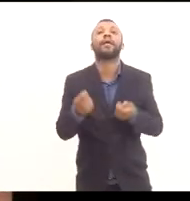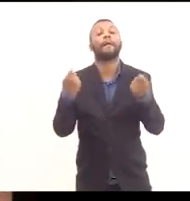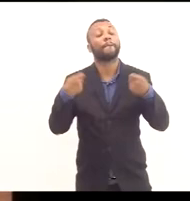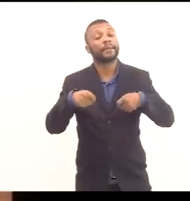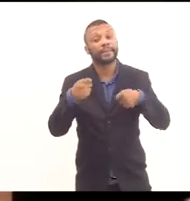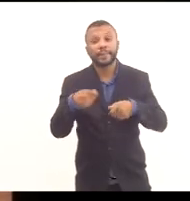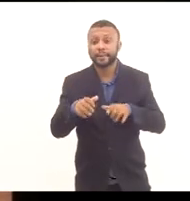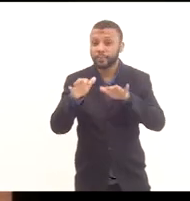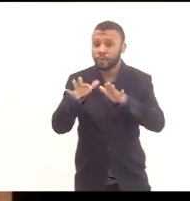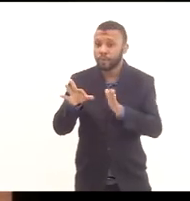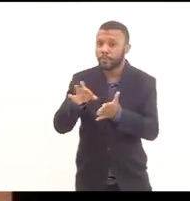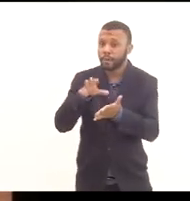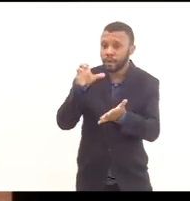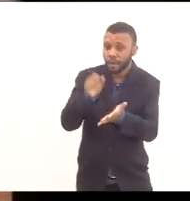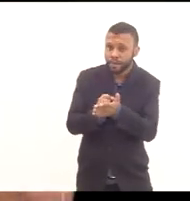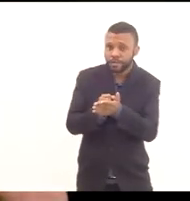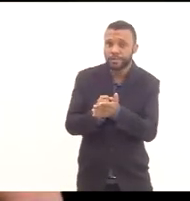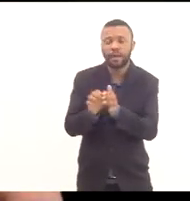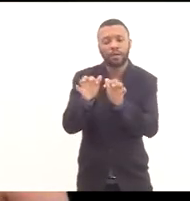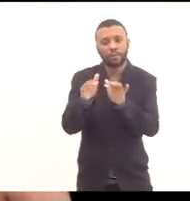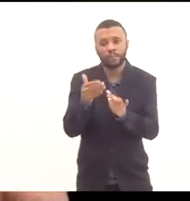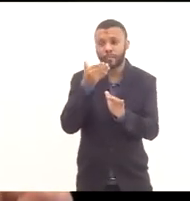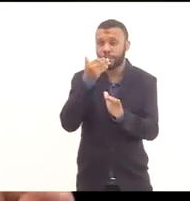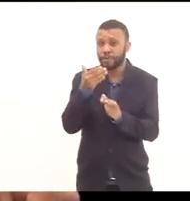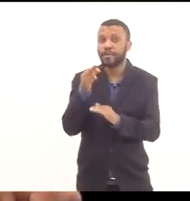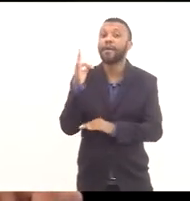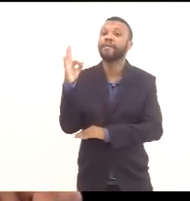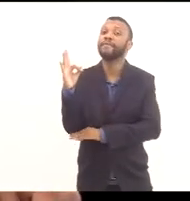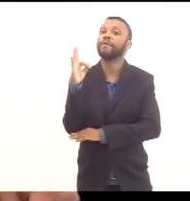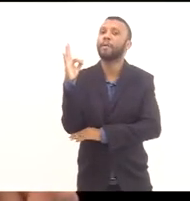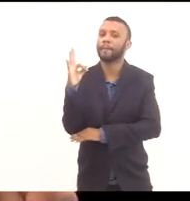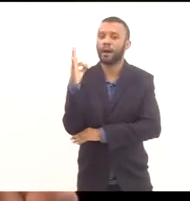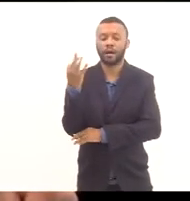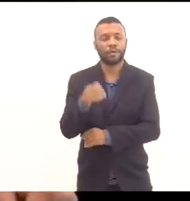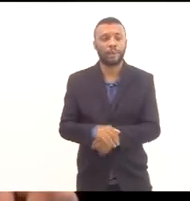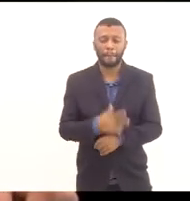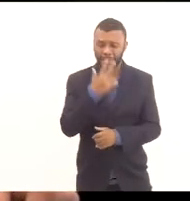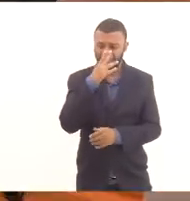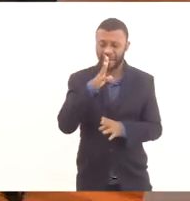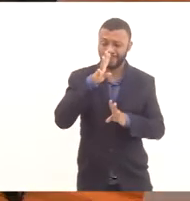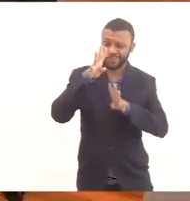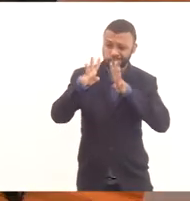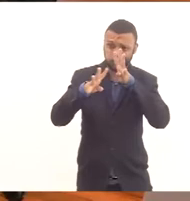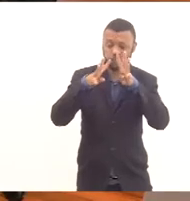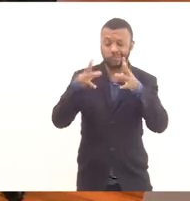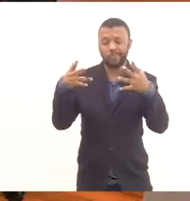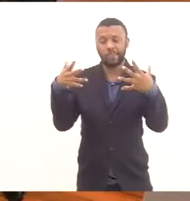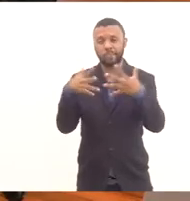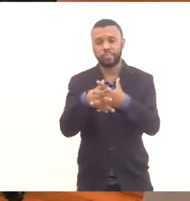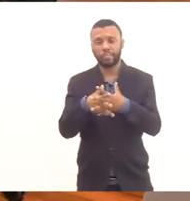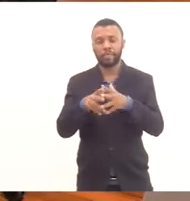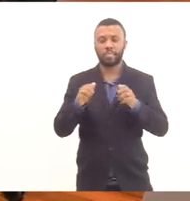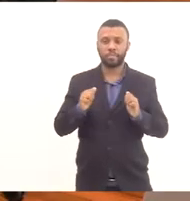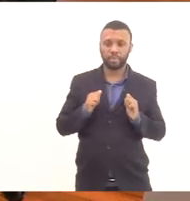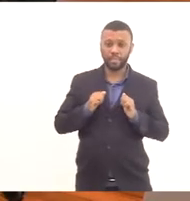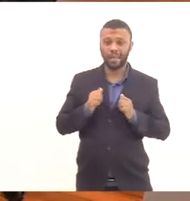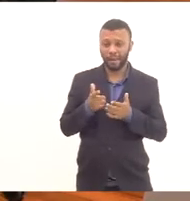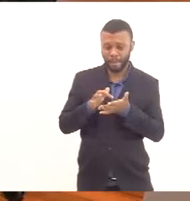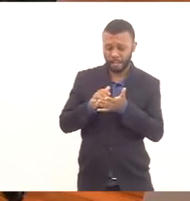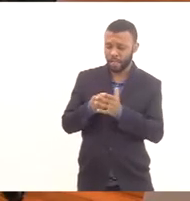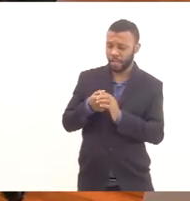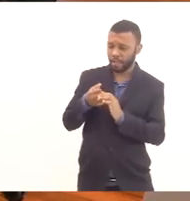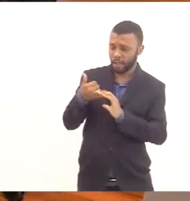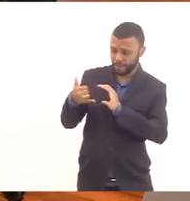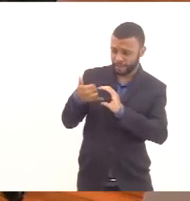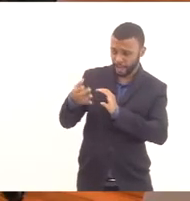que formalizar e pedir Exatamente é tudo aleatória é tudo de qualquer jeito o WhatsApp né